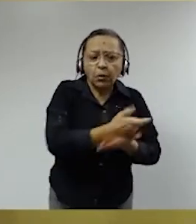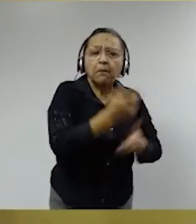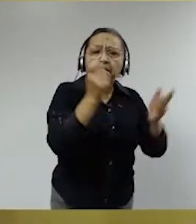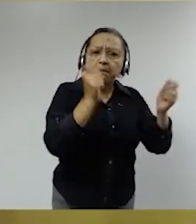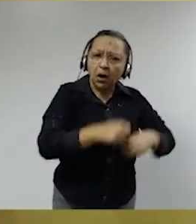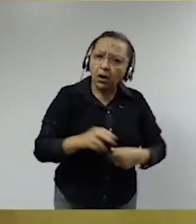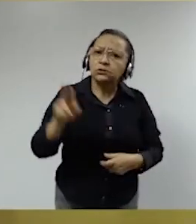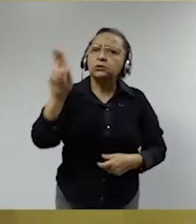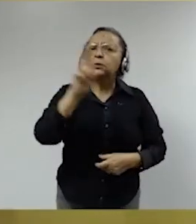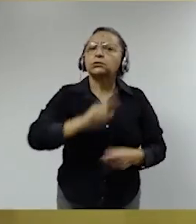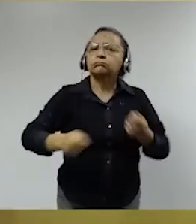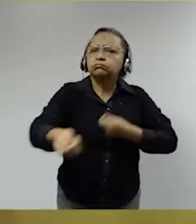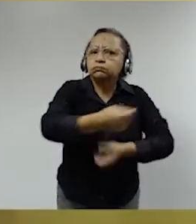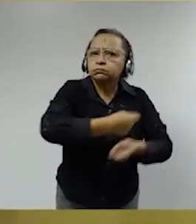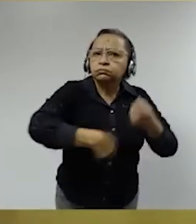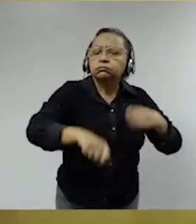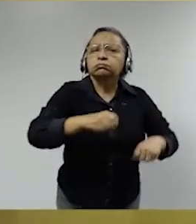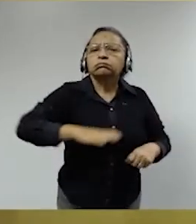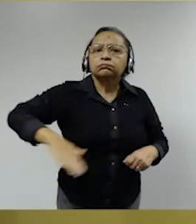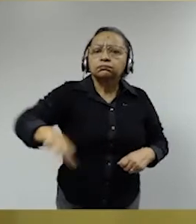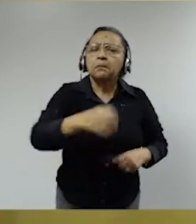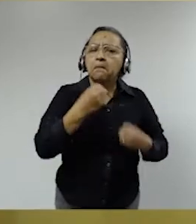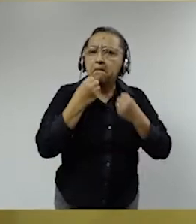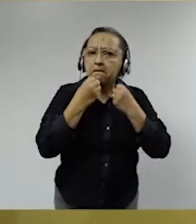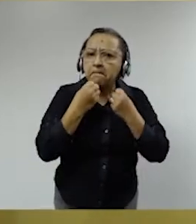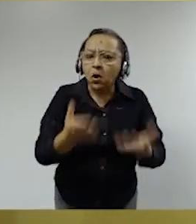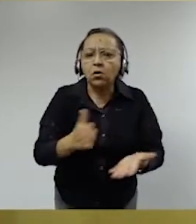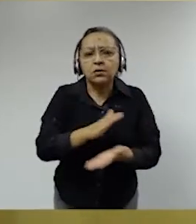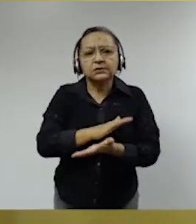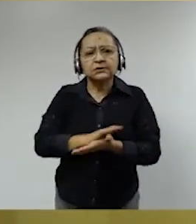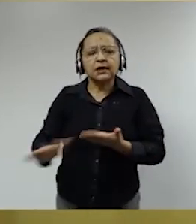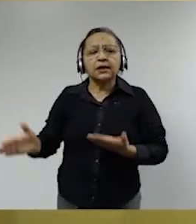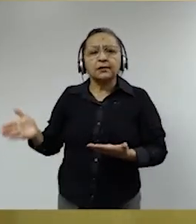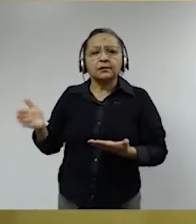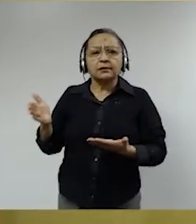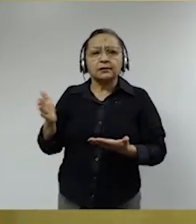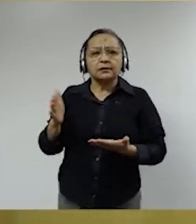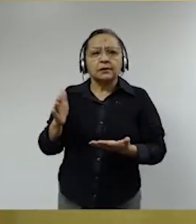maneira saudável, um mercado saudável, sem nenhum tipo de